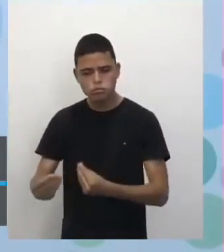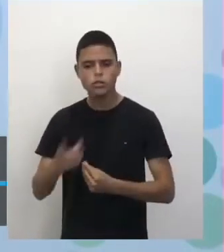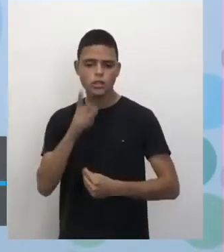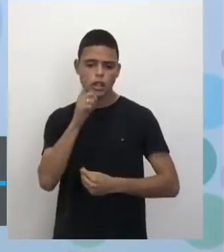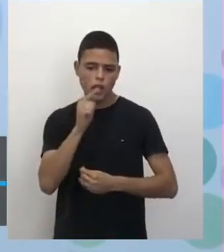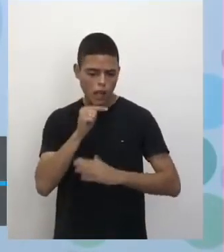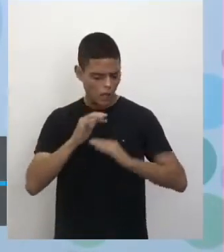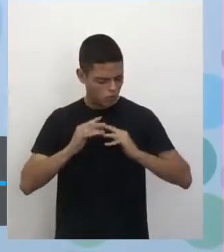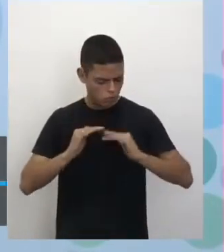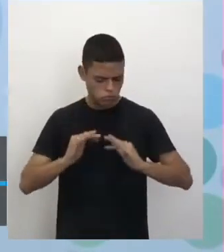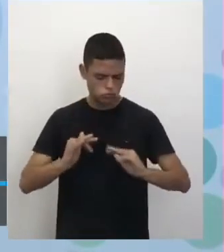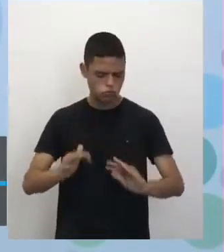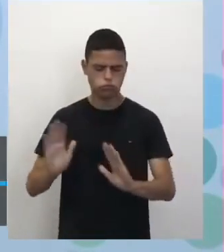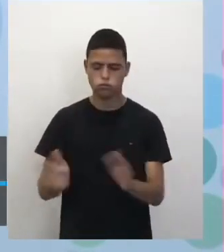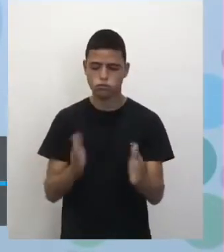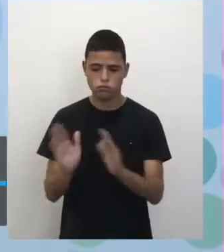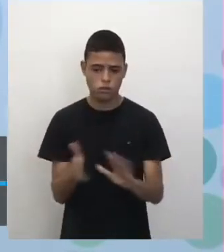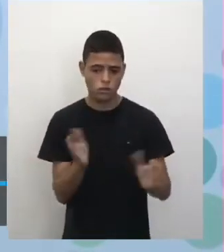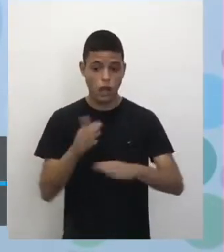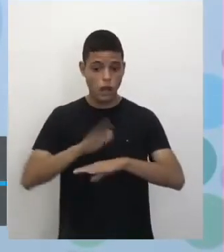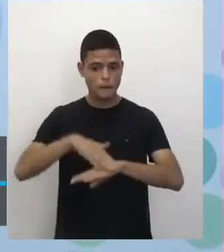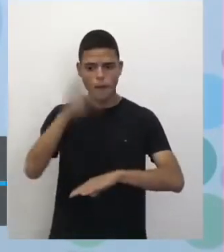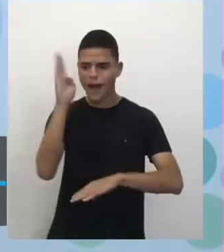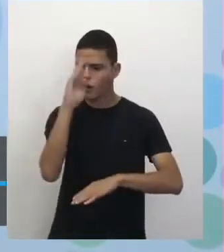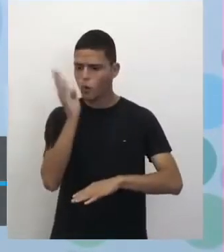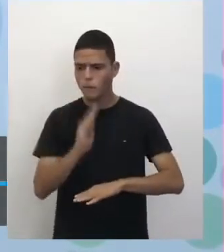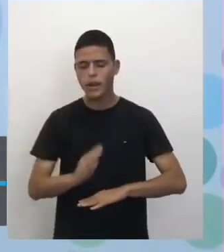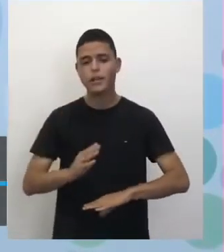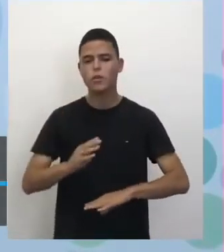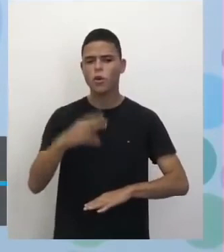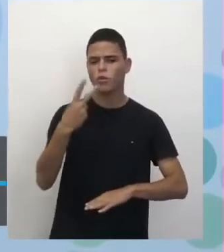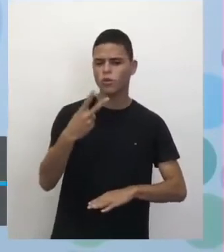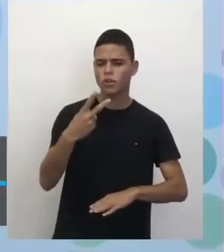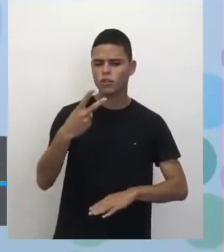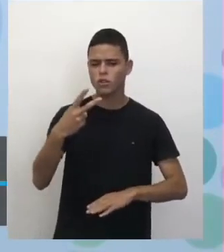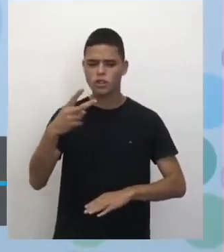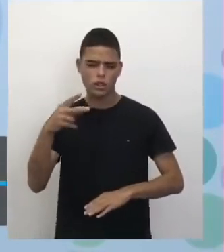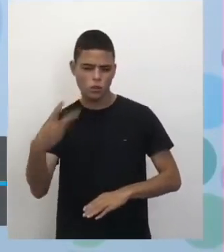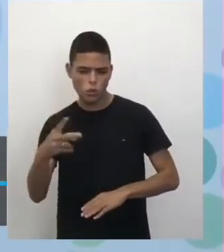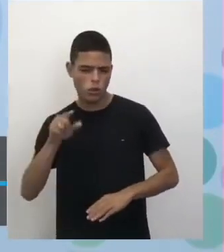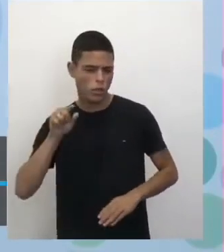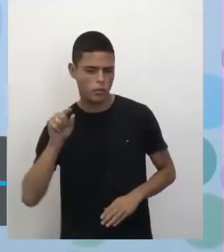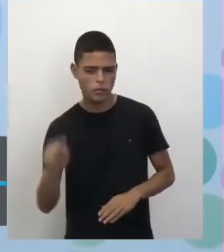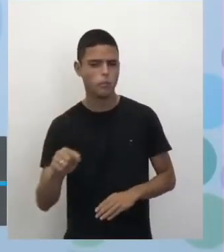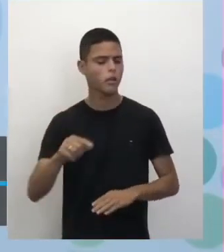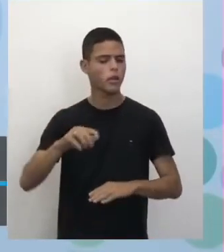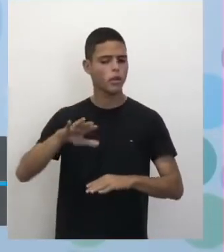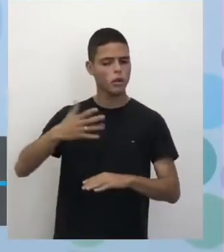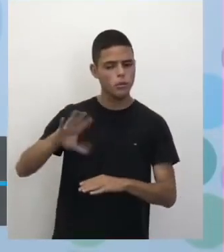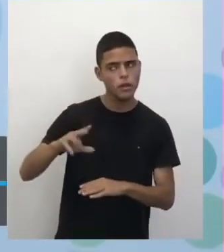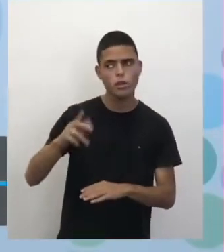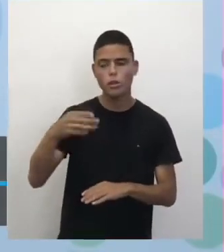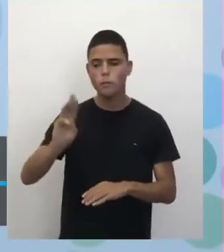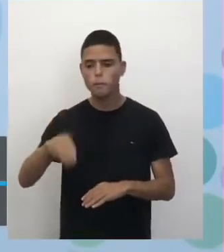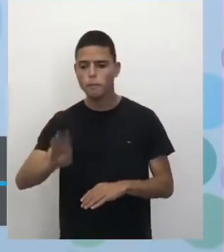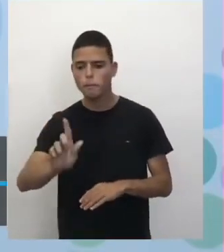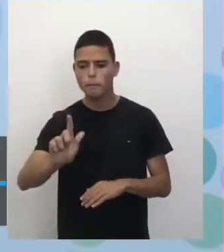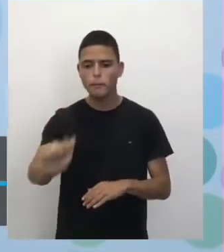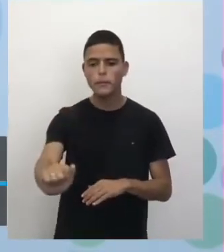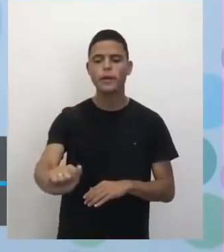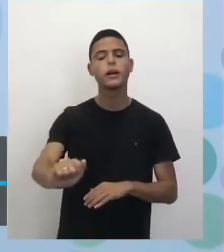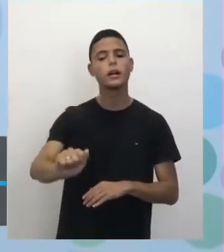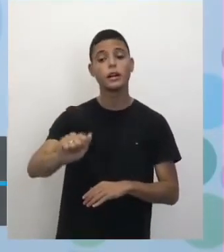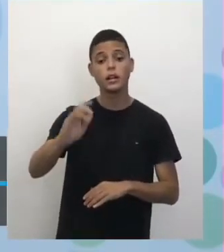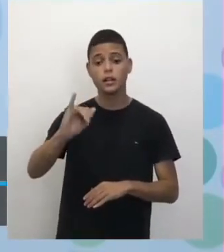capacidade hidrelétrica de produção bem maior do que o Brasil, é em torno de 22 mil, 23 mil megawatts, né? No caso